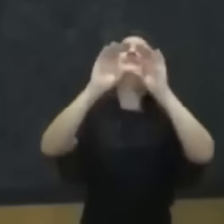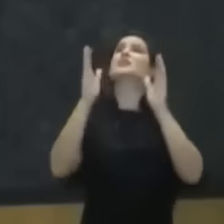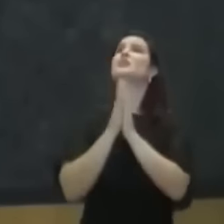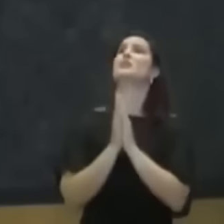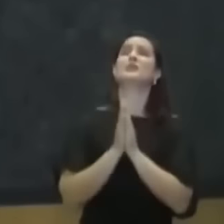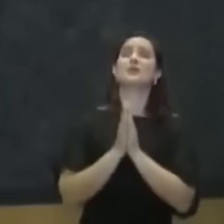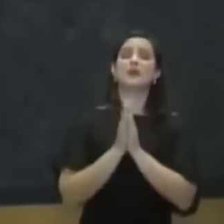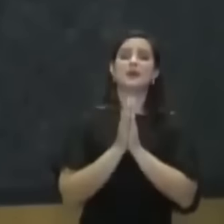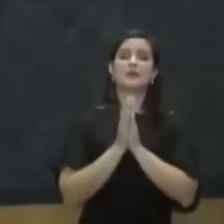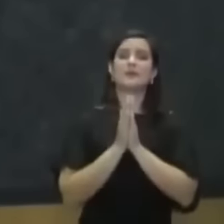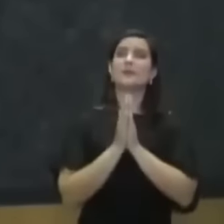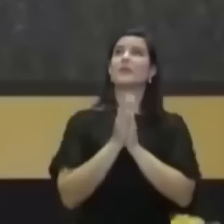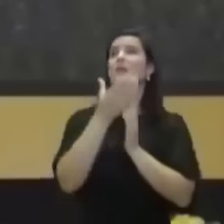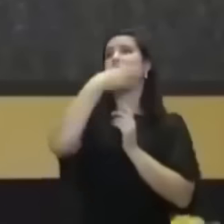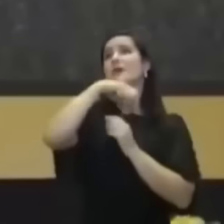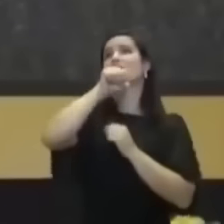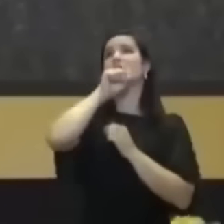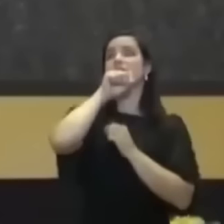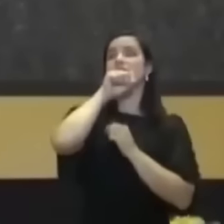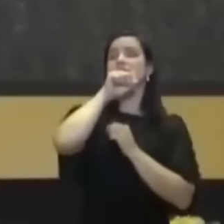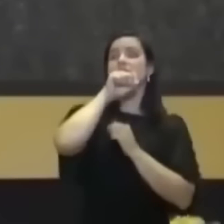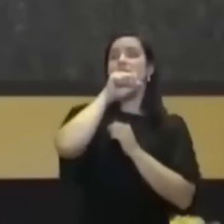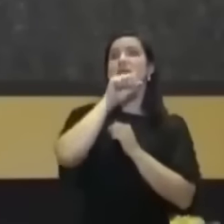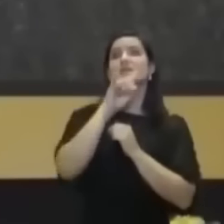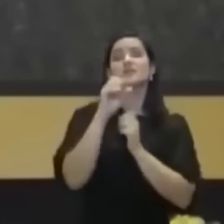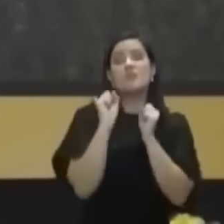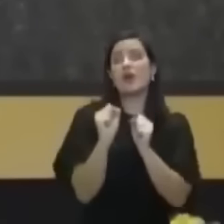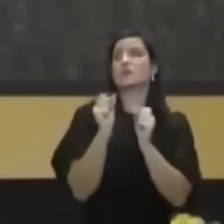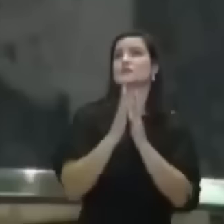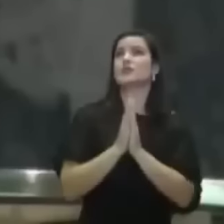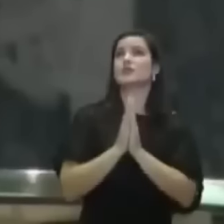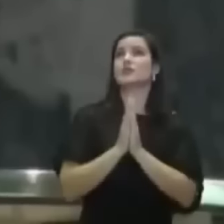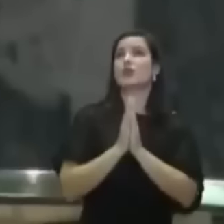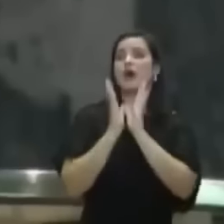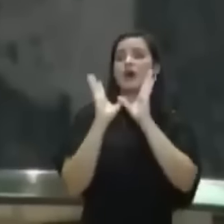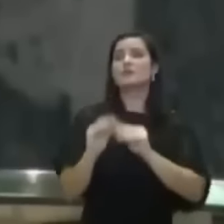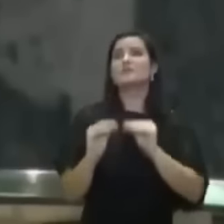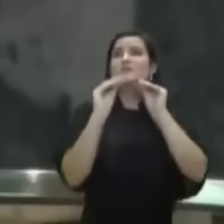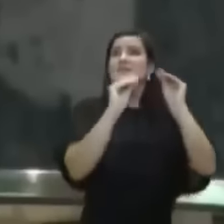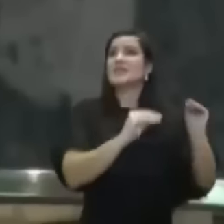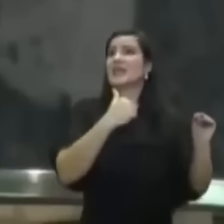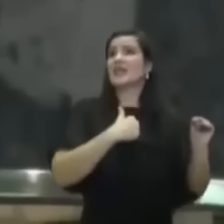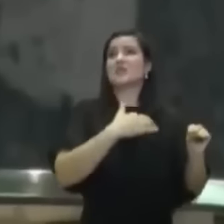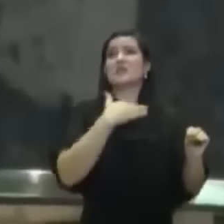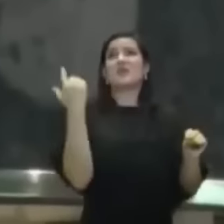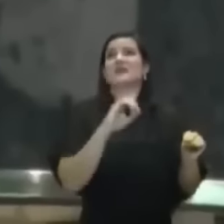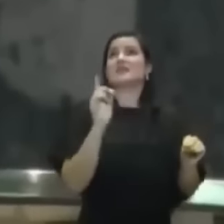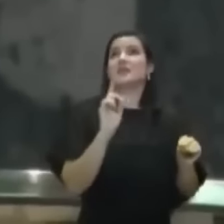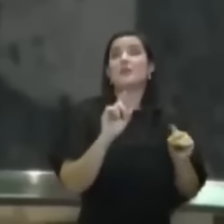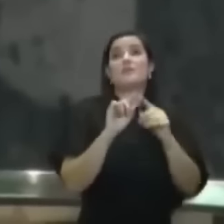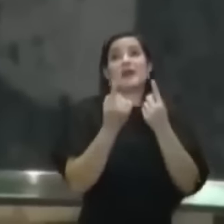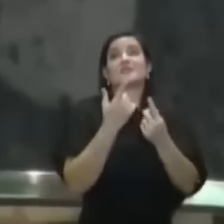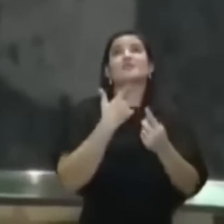diz: Pai, se possível, passe de mim este cálice sem que eu beba, mas se não, seja